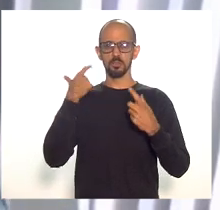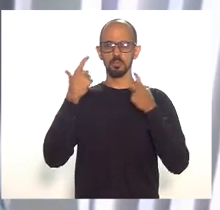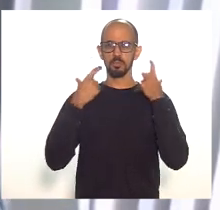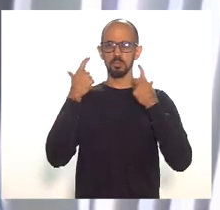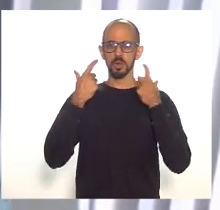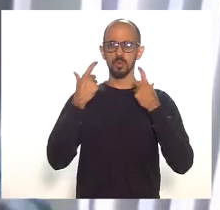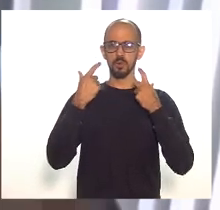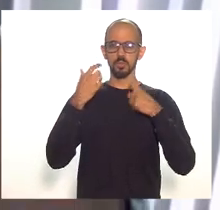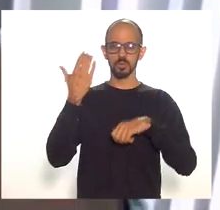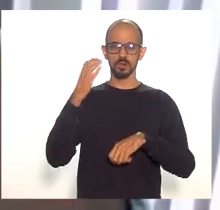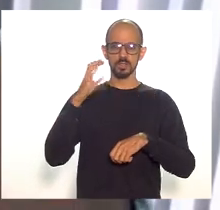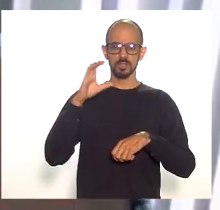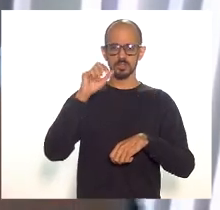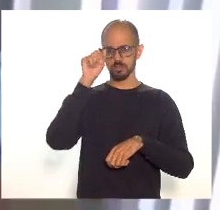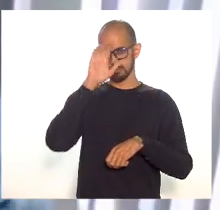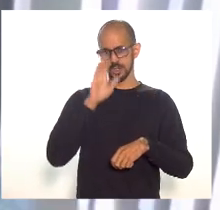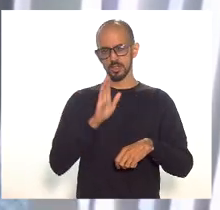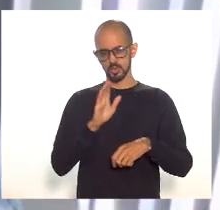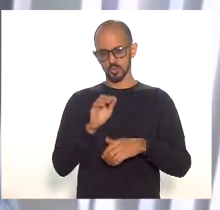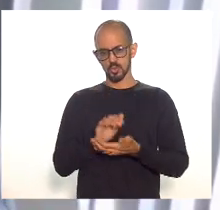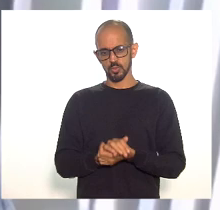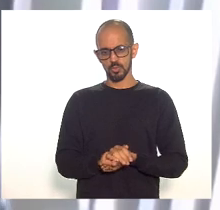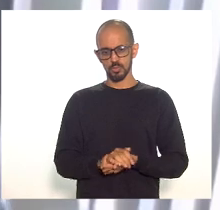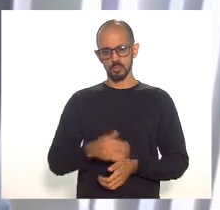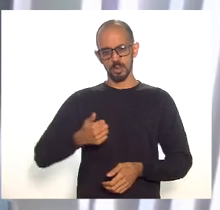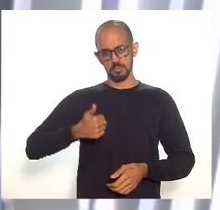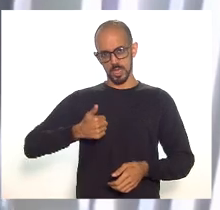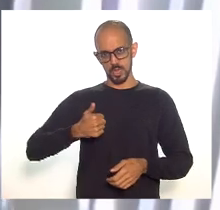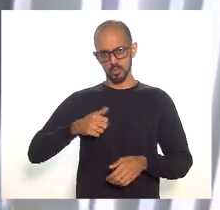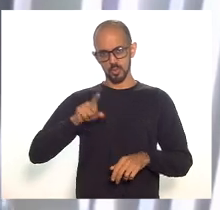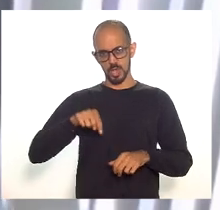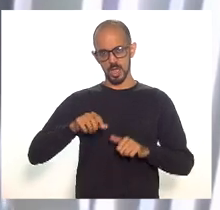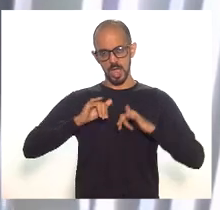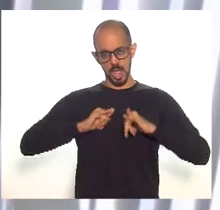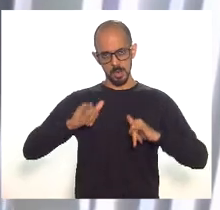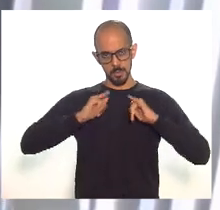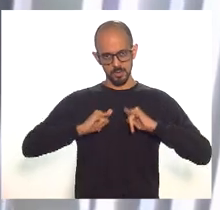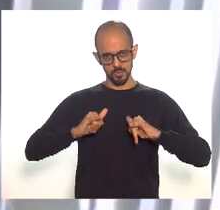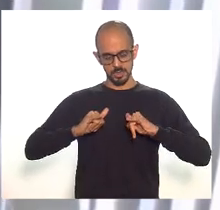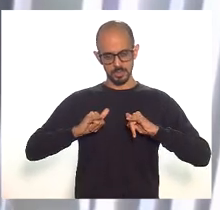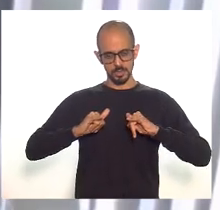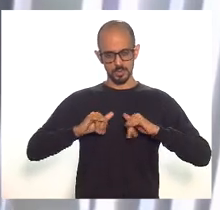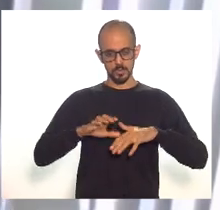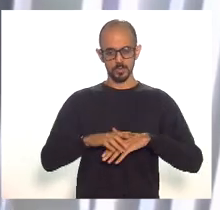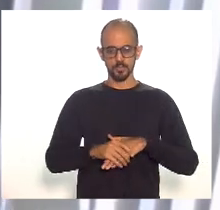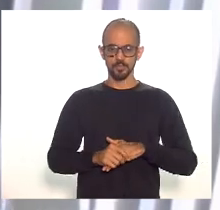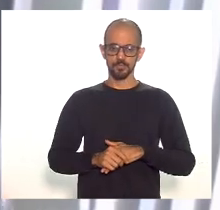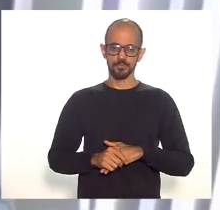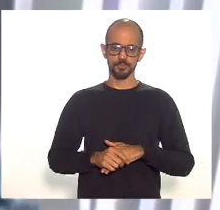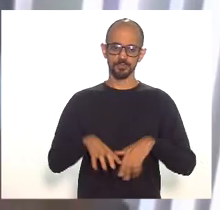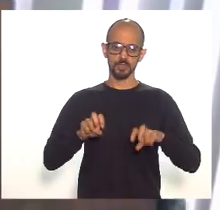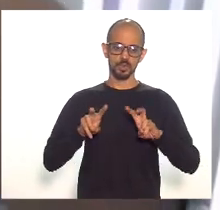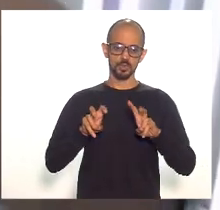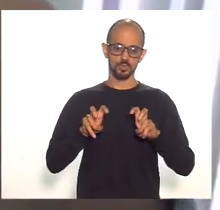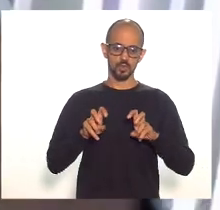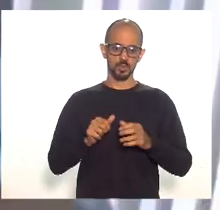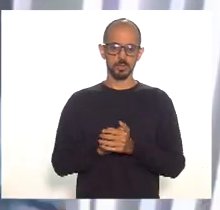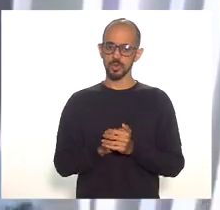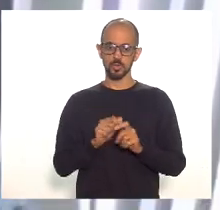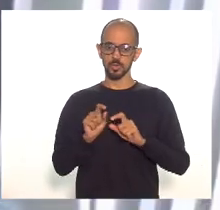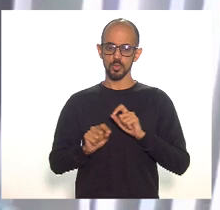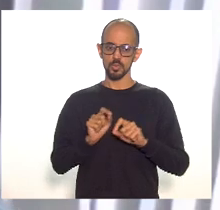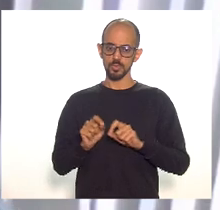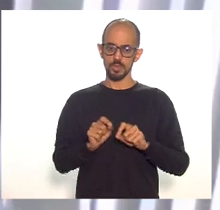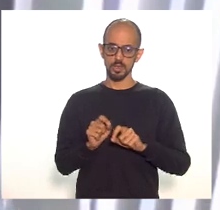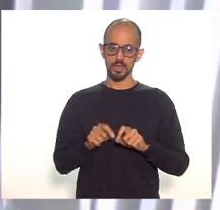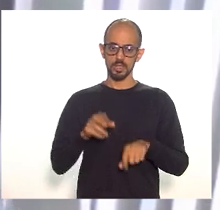ciência brasileira. Em primeiro lugar, a manifestação que já está subscrita por mais